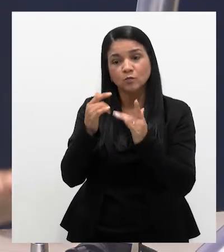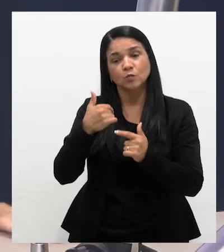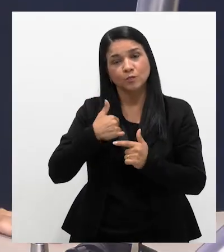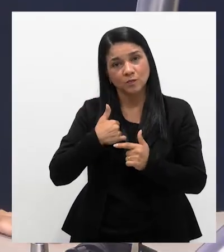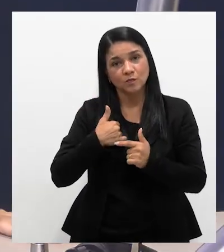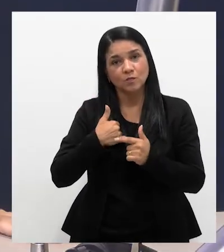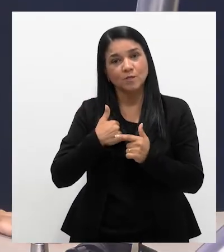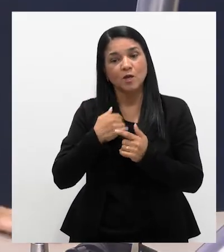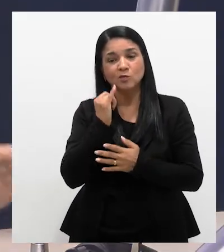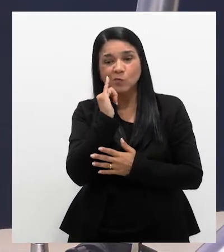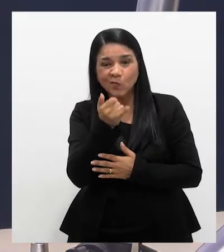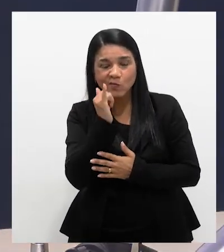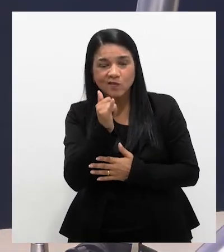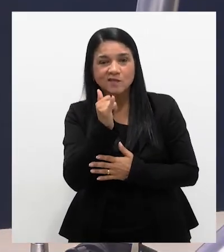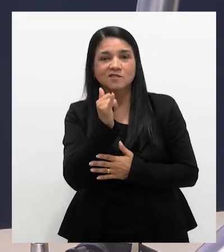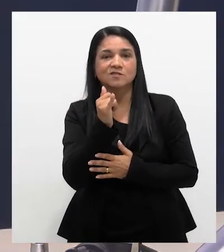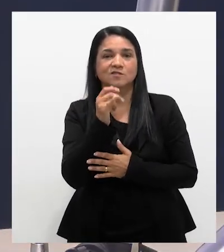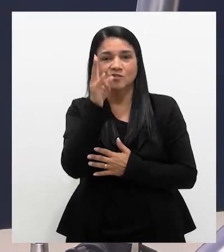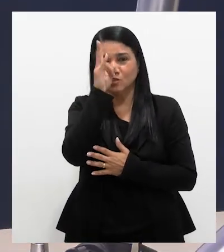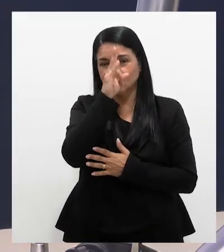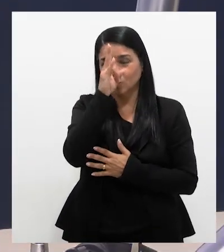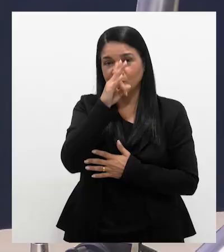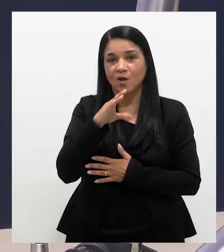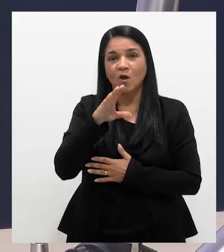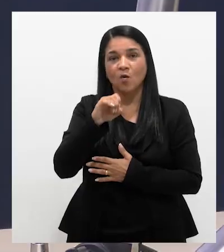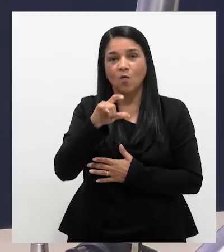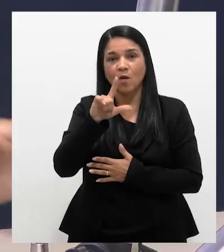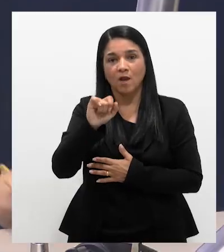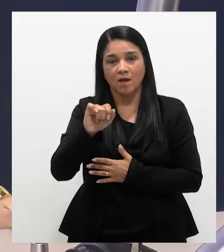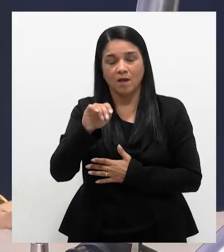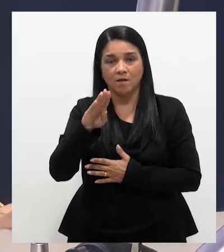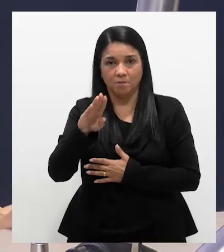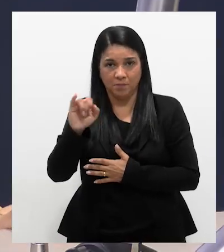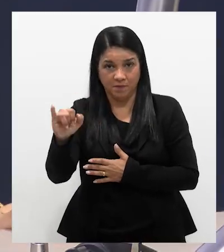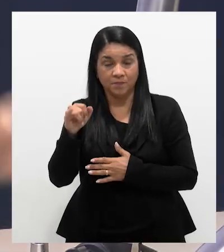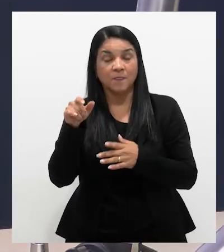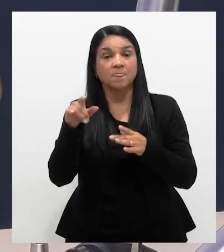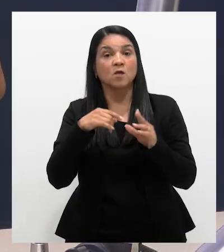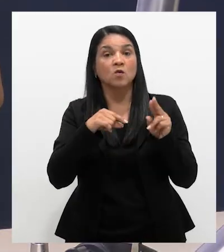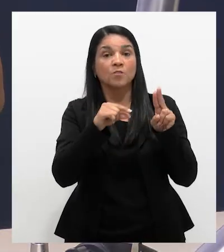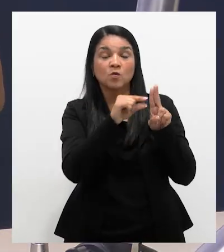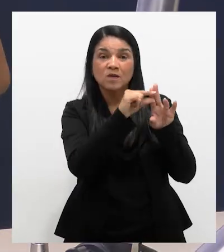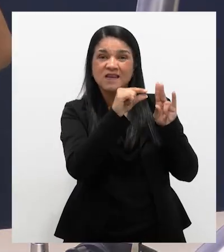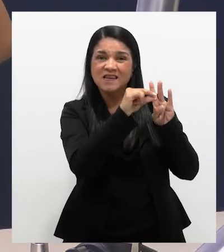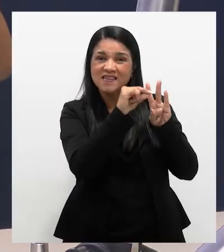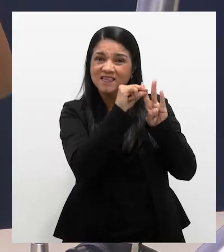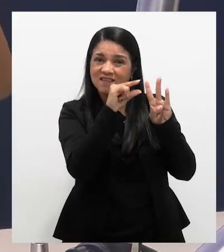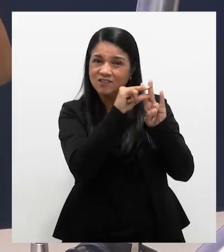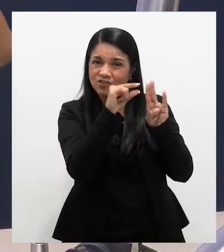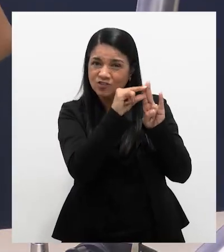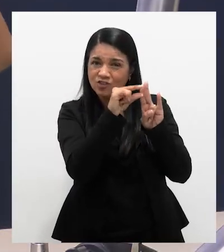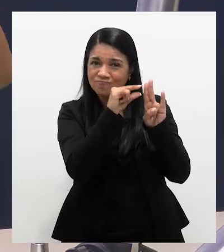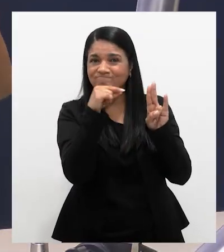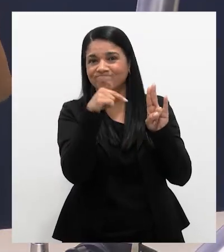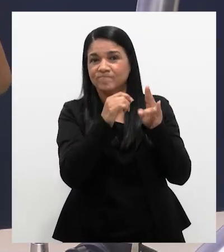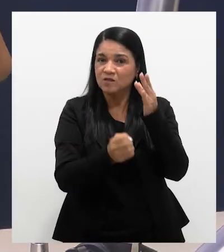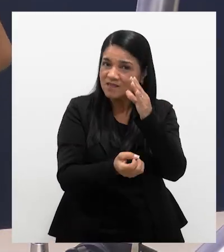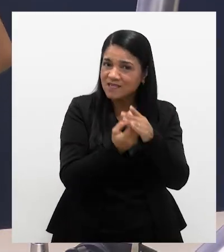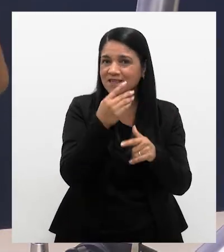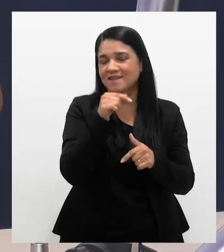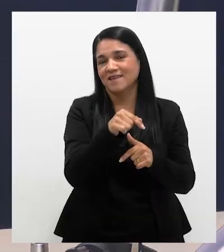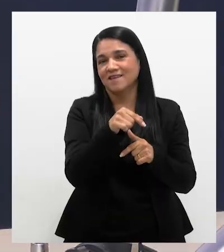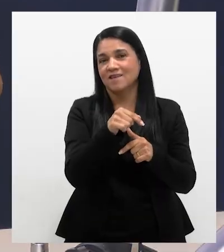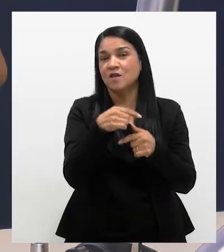contar a sua história no Colab. Porque eu fiz também um ambiente no LinkedIn para que essas histórias fossem contadas. Esse foi o meu primeiro entendimento. Cara,